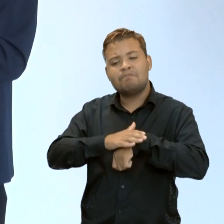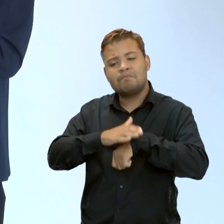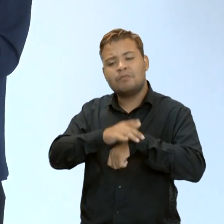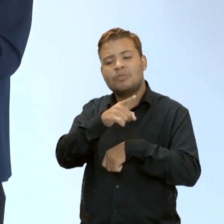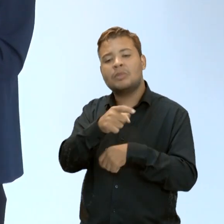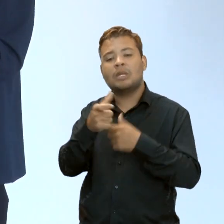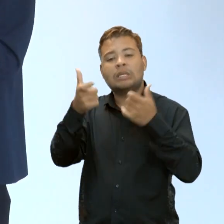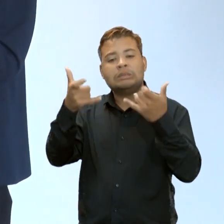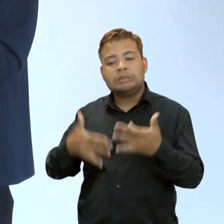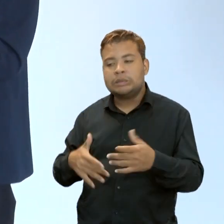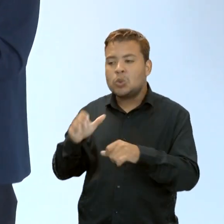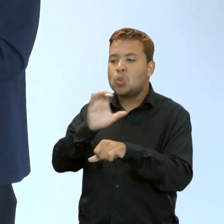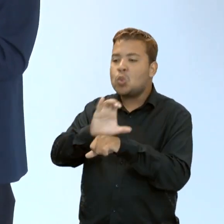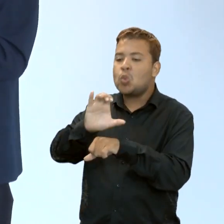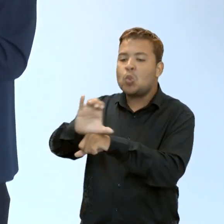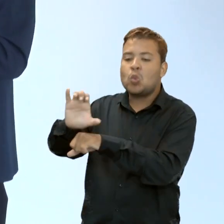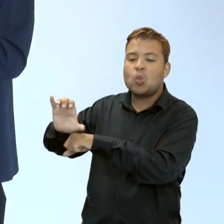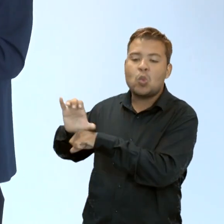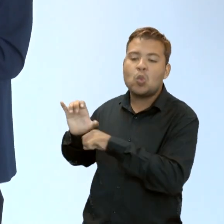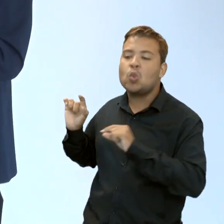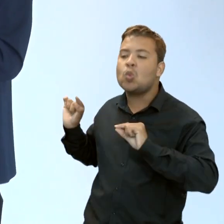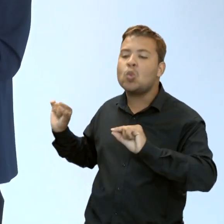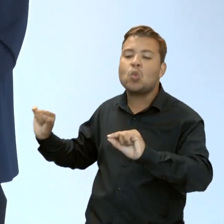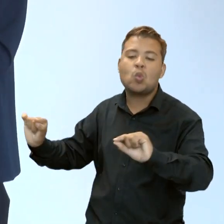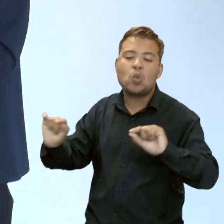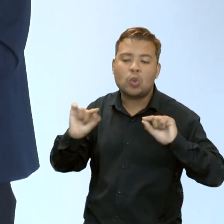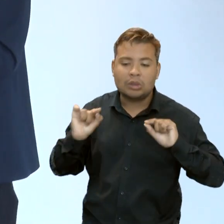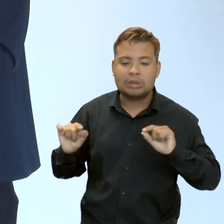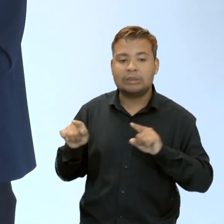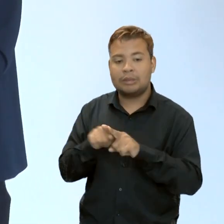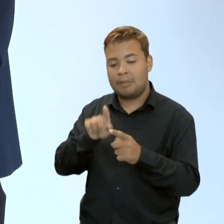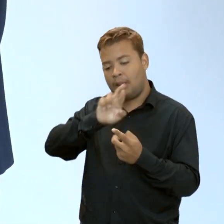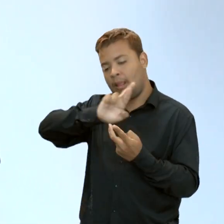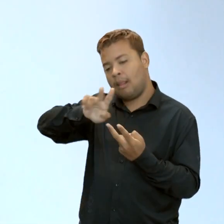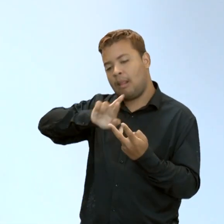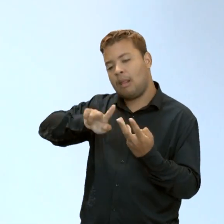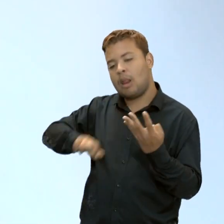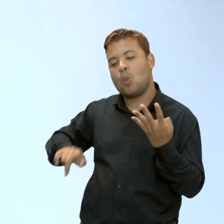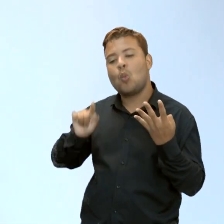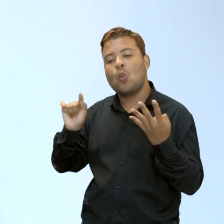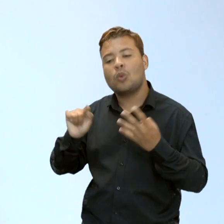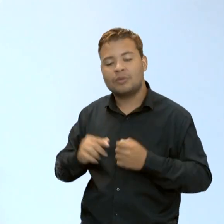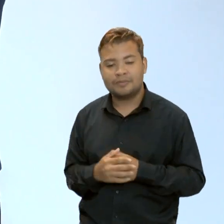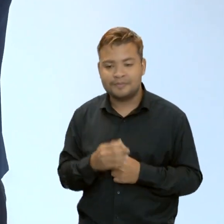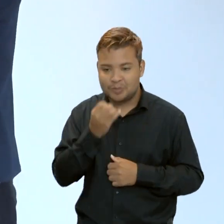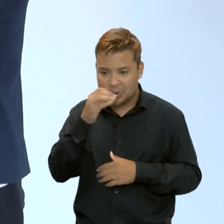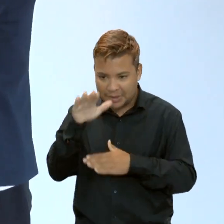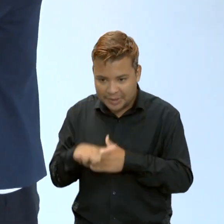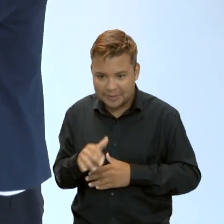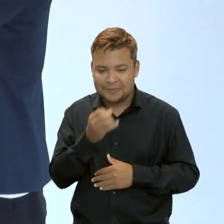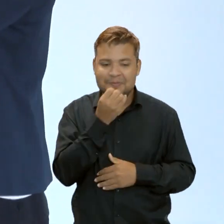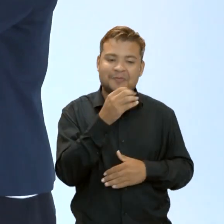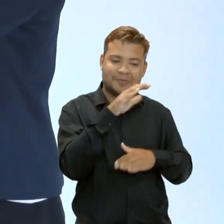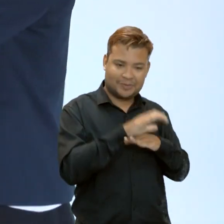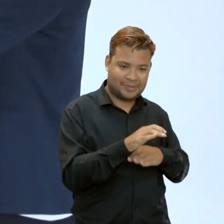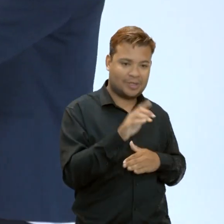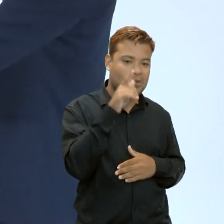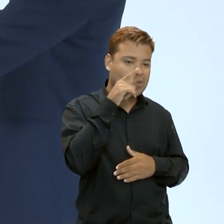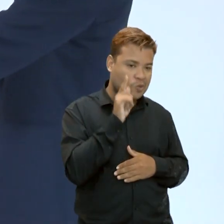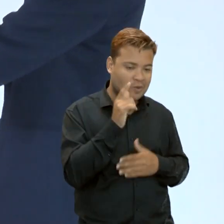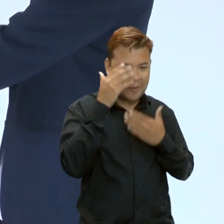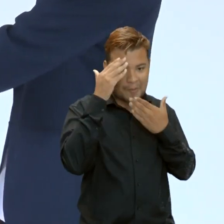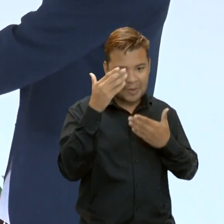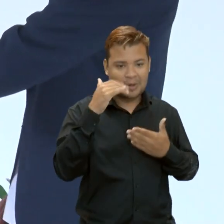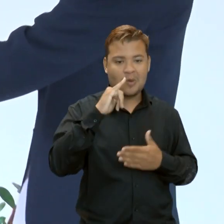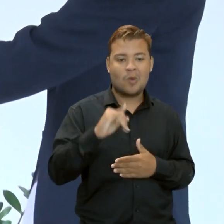que cursos são esses Quais as diferenças entre eles Boa tarde Boa tarde Gustavo Obrigada pela oportunidade